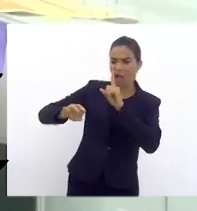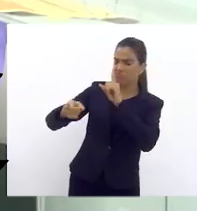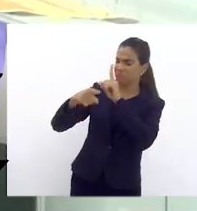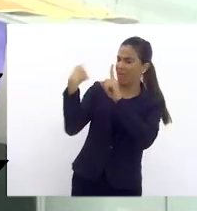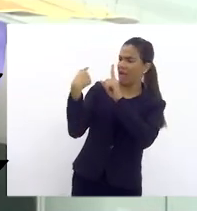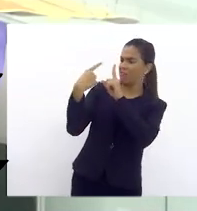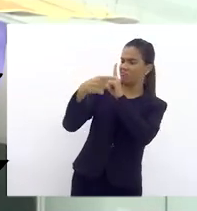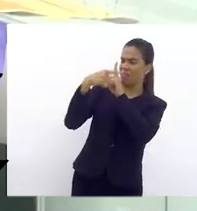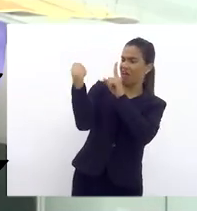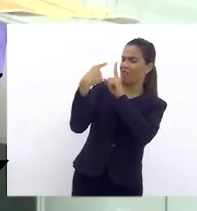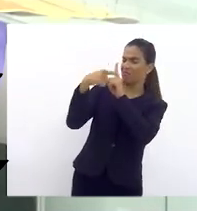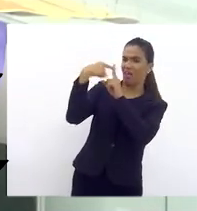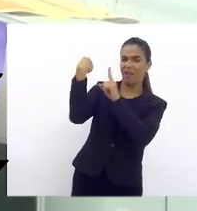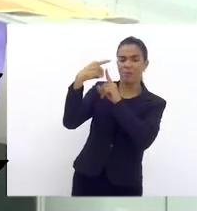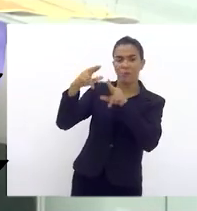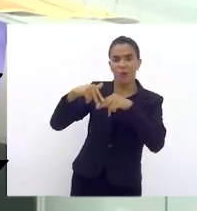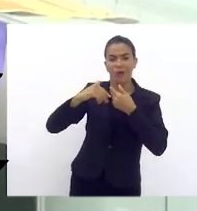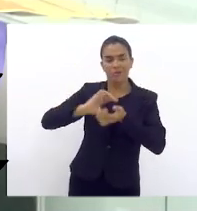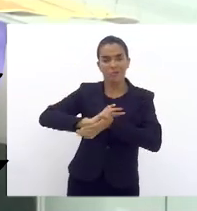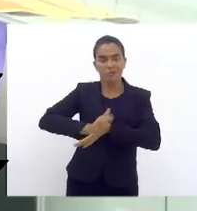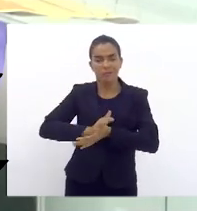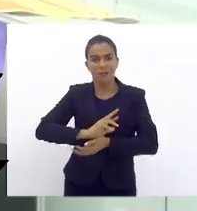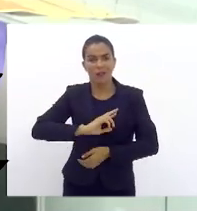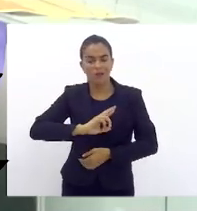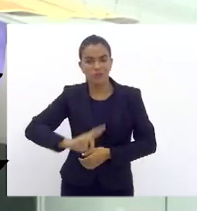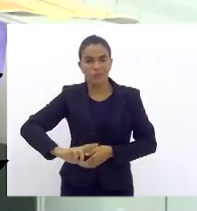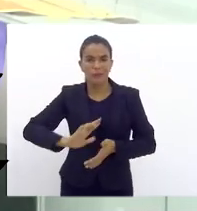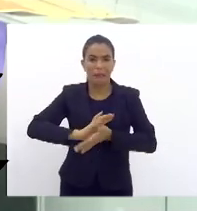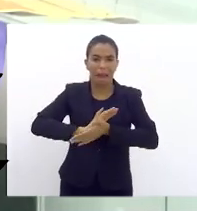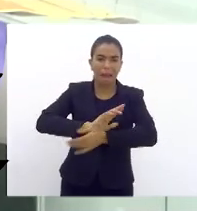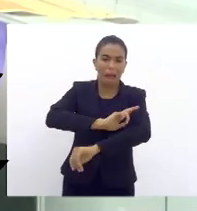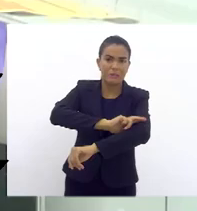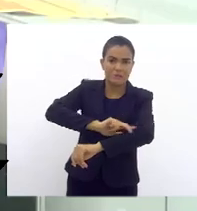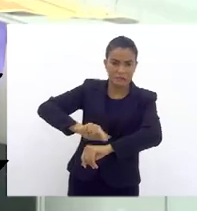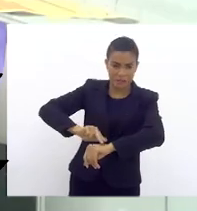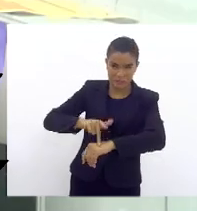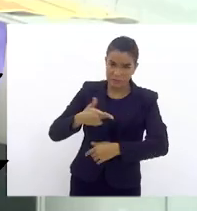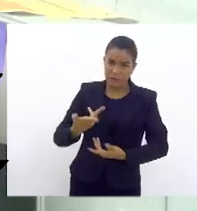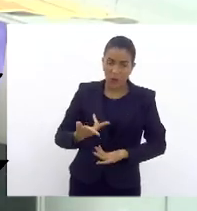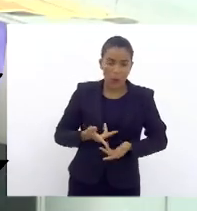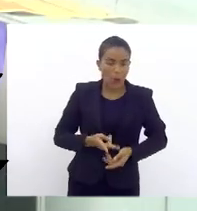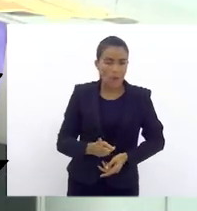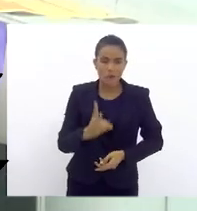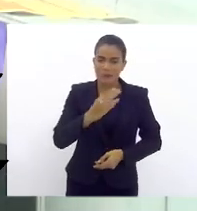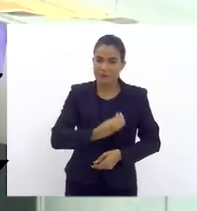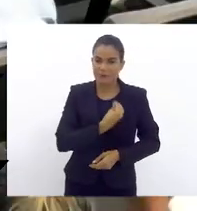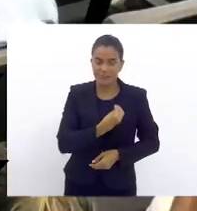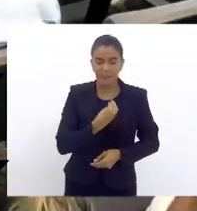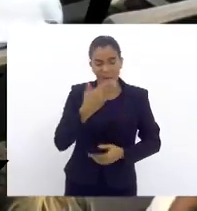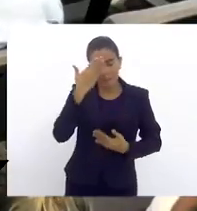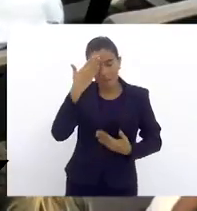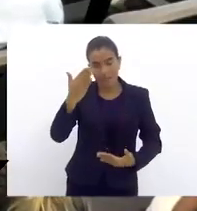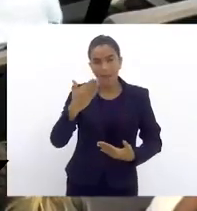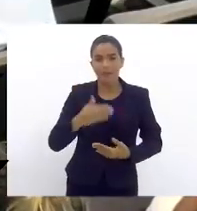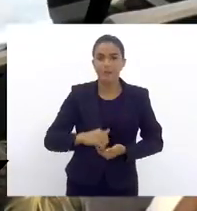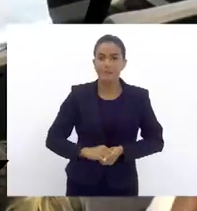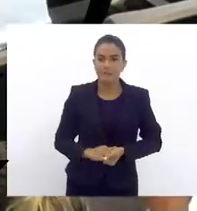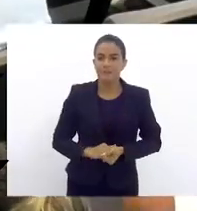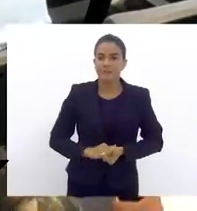racismo religioso e pelo terrorismo que é uma constante em nossas vidas eu agradeço a fala obrigado